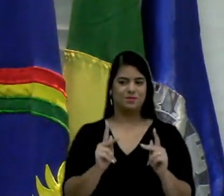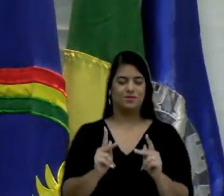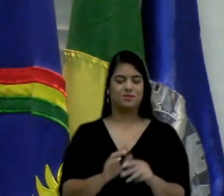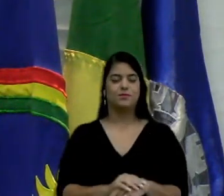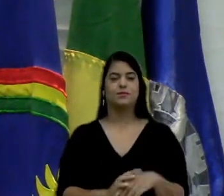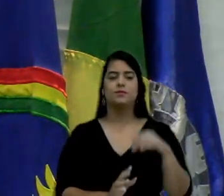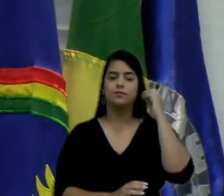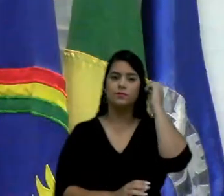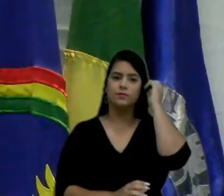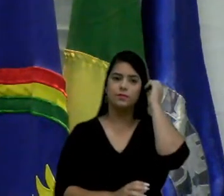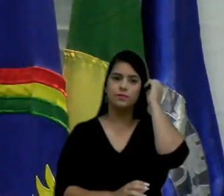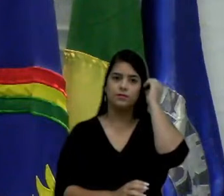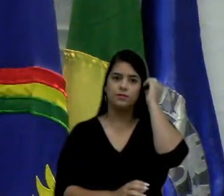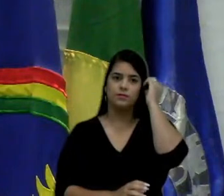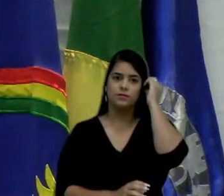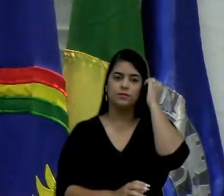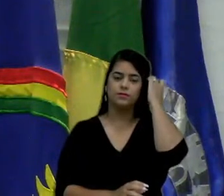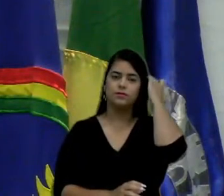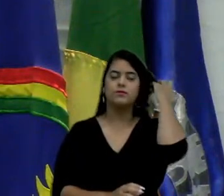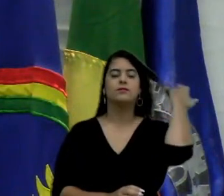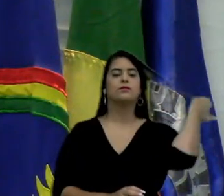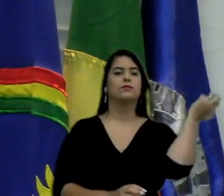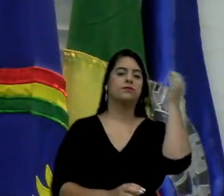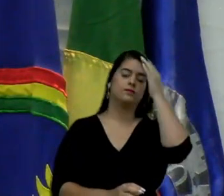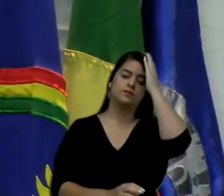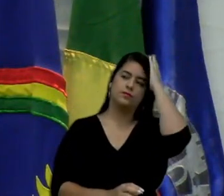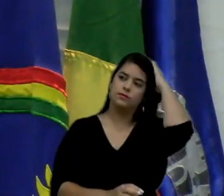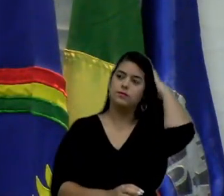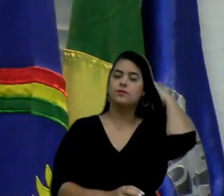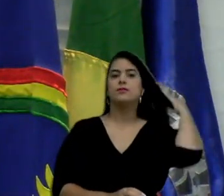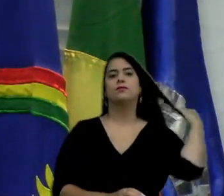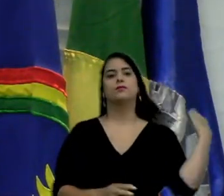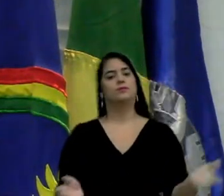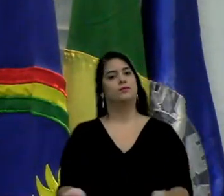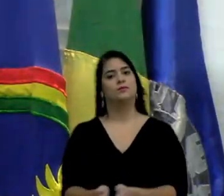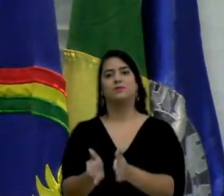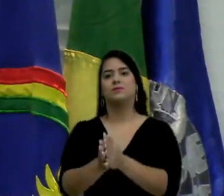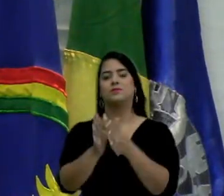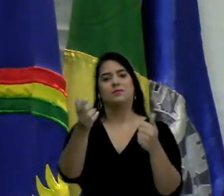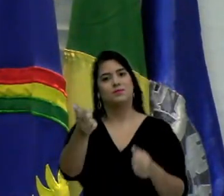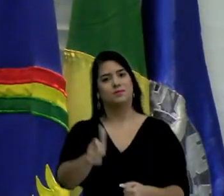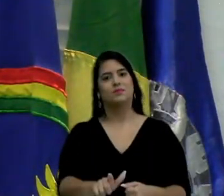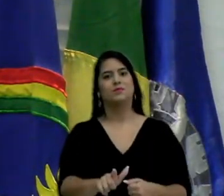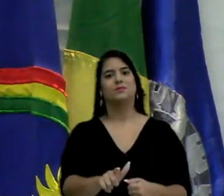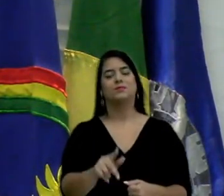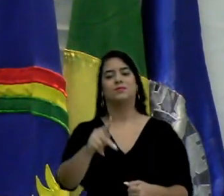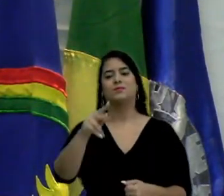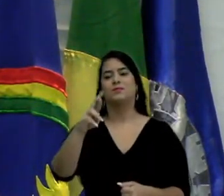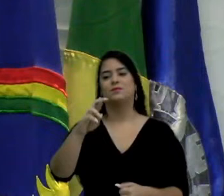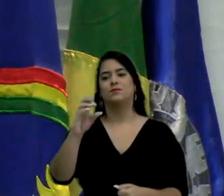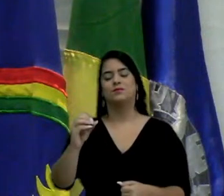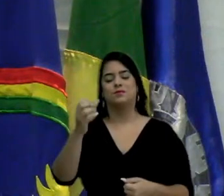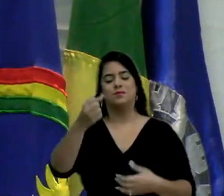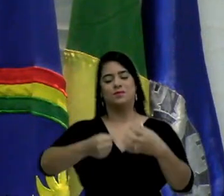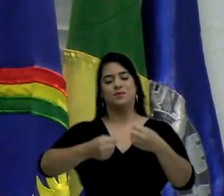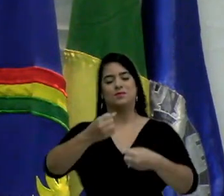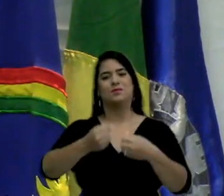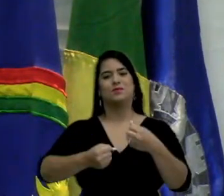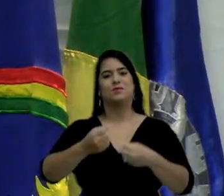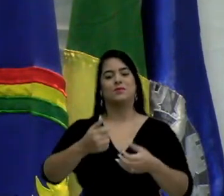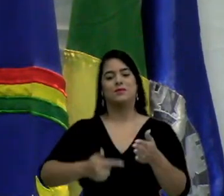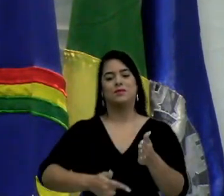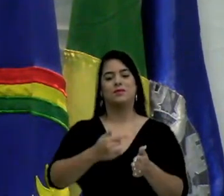mas quero dizer que primeiro parabenizar aí a PR leite mais uma vez pela realização da